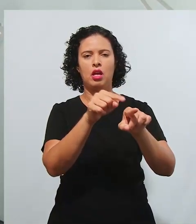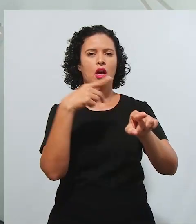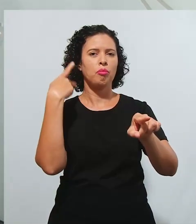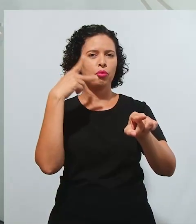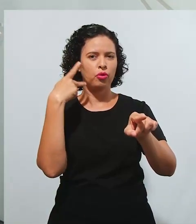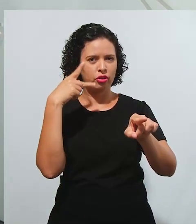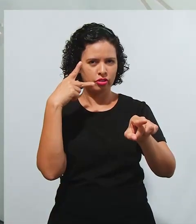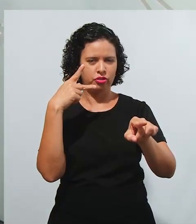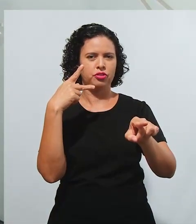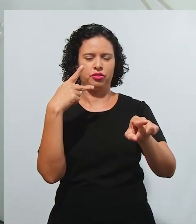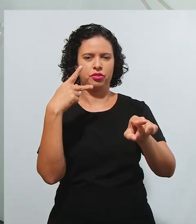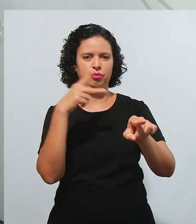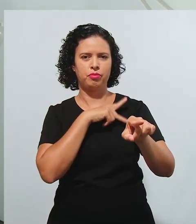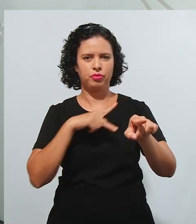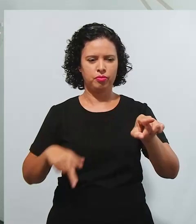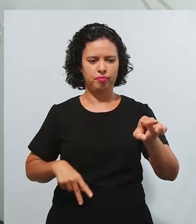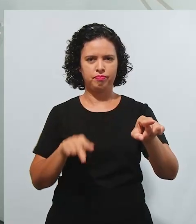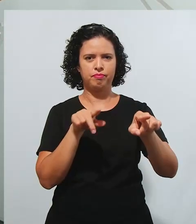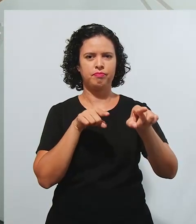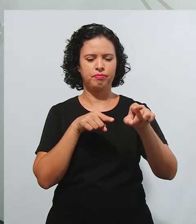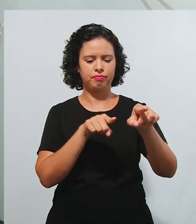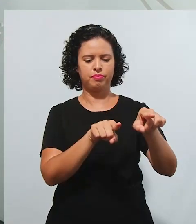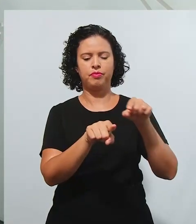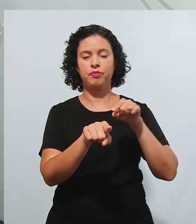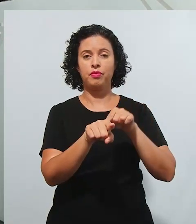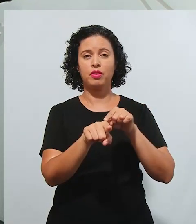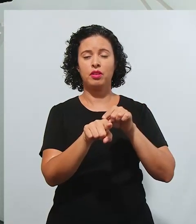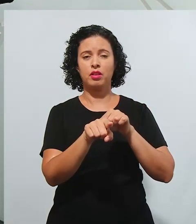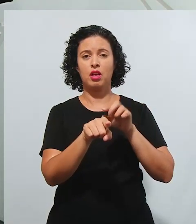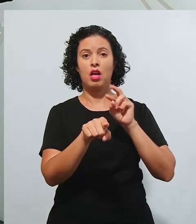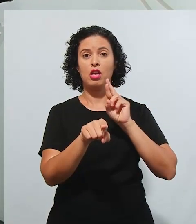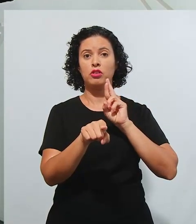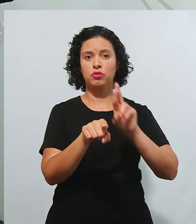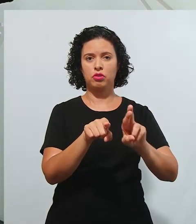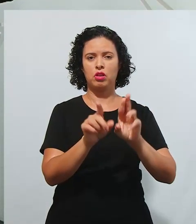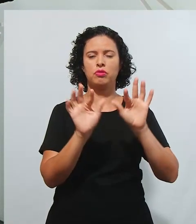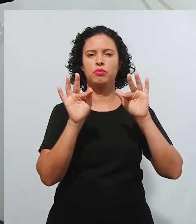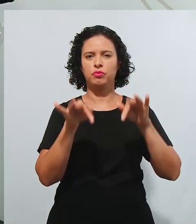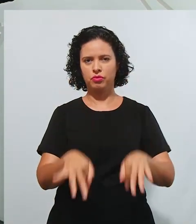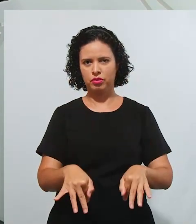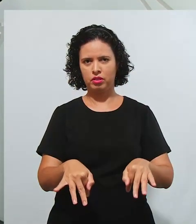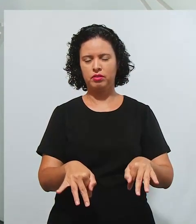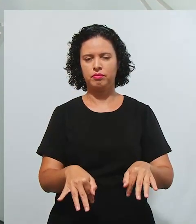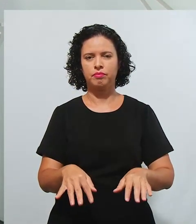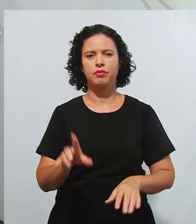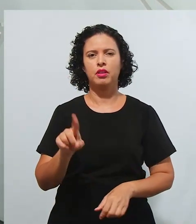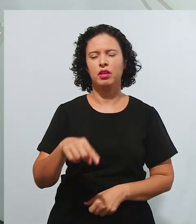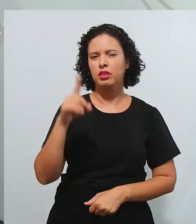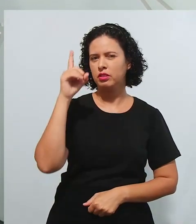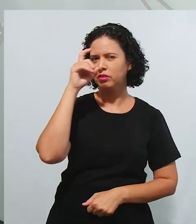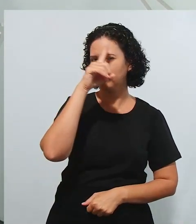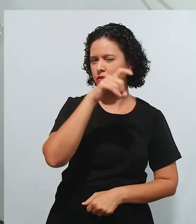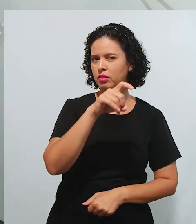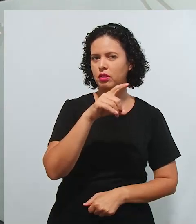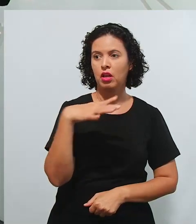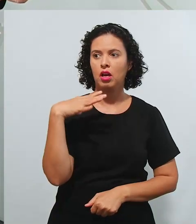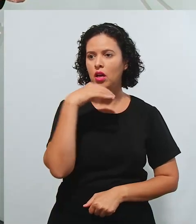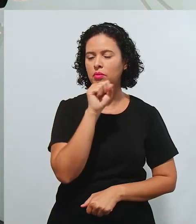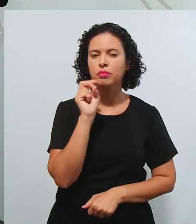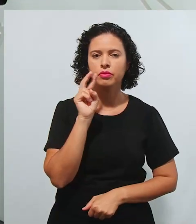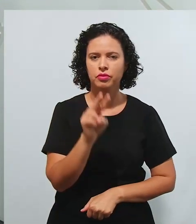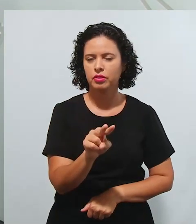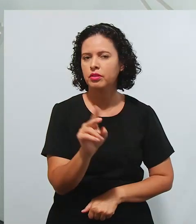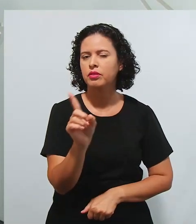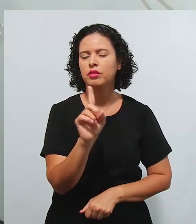e seus resultados finais. É difícil ver todos os resultados que uma política pública vai gerar em poucos meses ou poucos